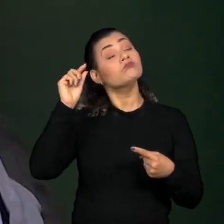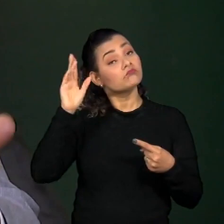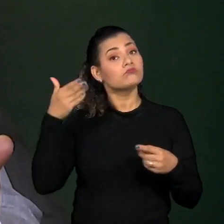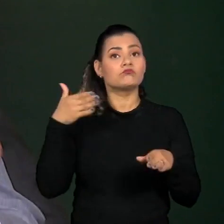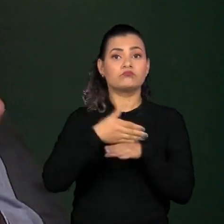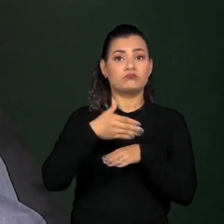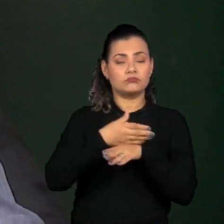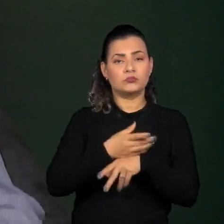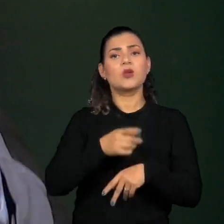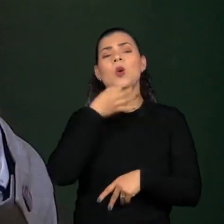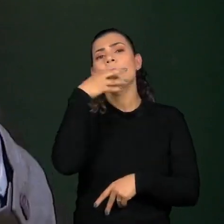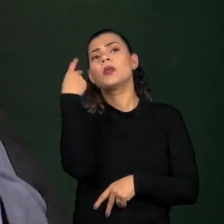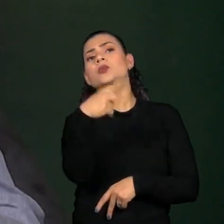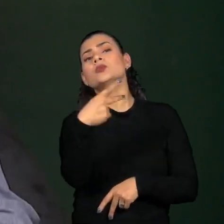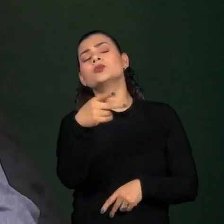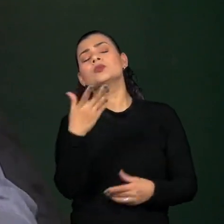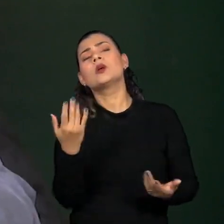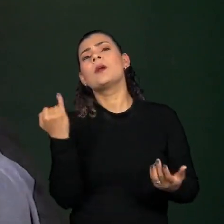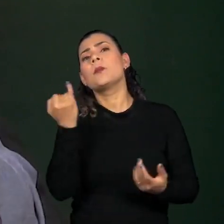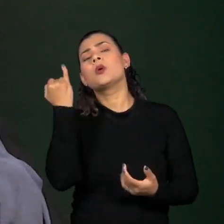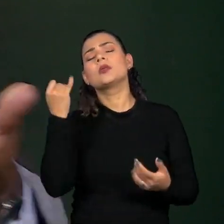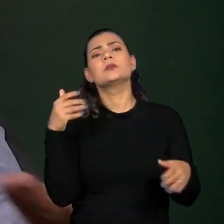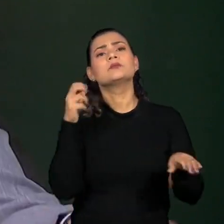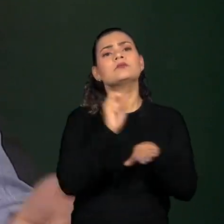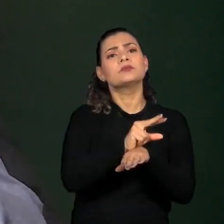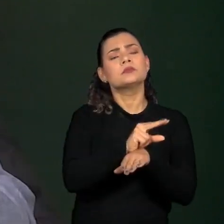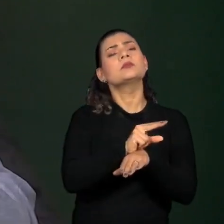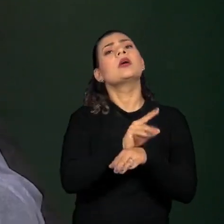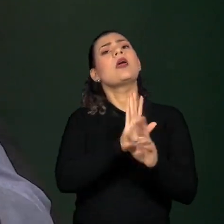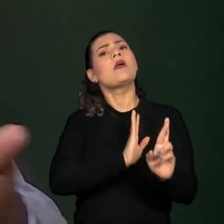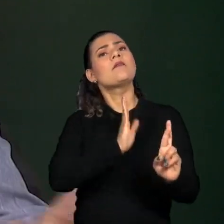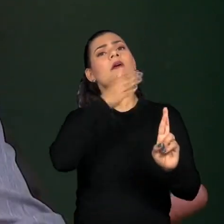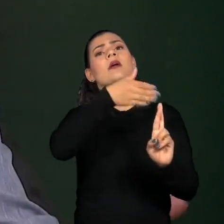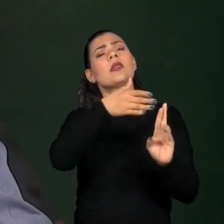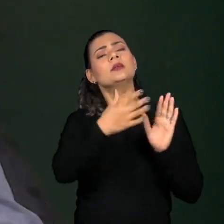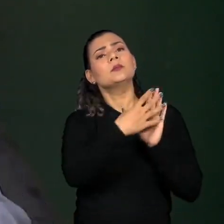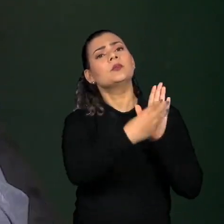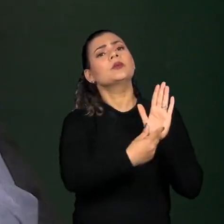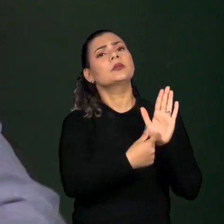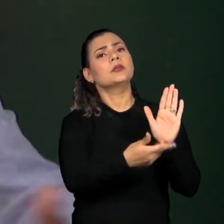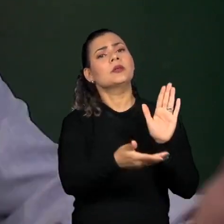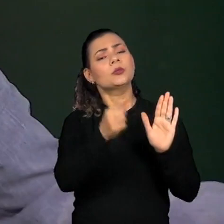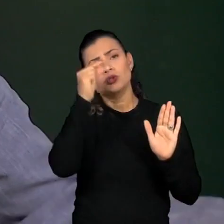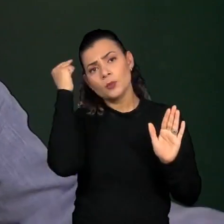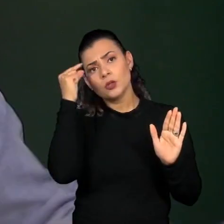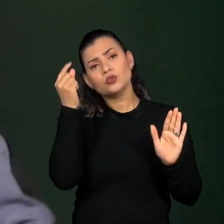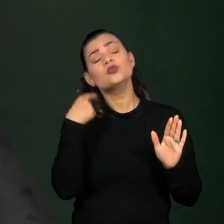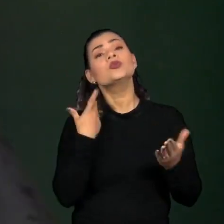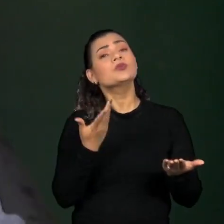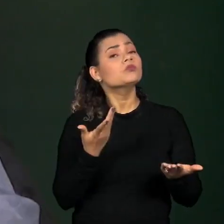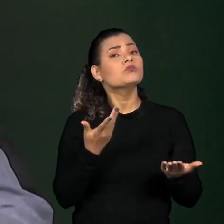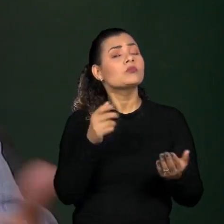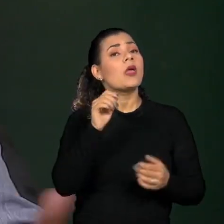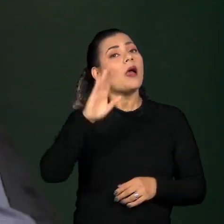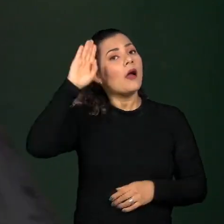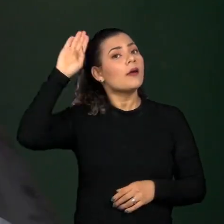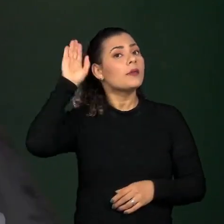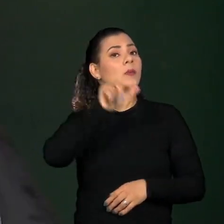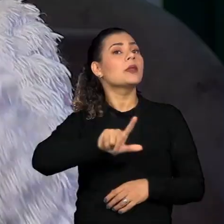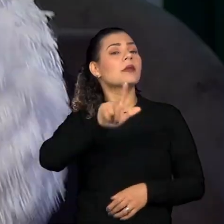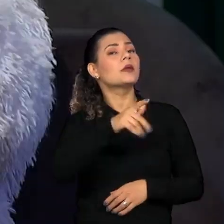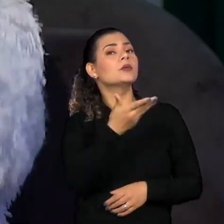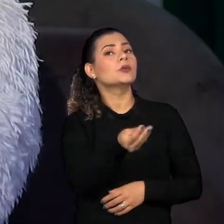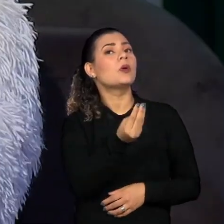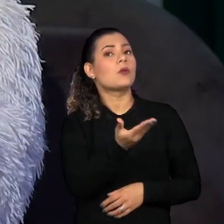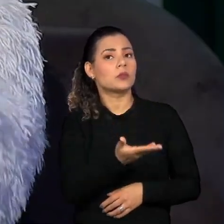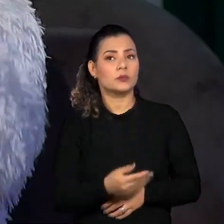Na opinião de vocês, qual é a importância, então, dessa referência, desse exemplo, né, para todas as crianças negras, para todos os jovens negros?